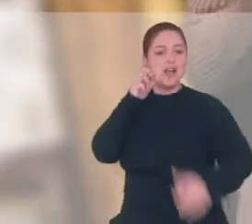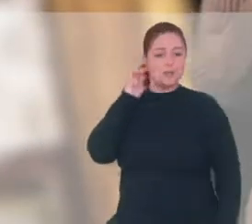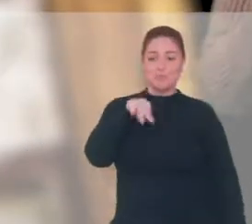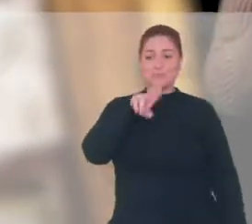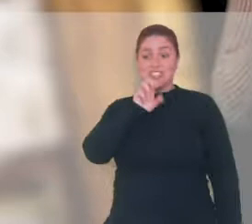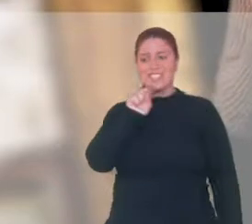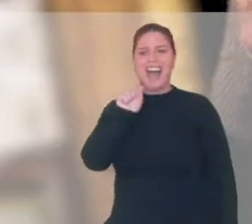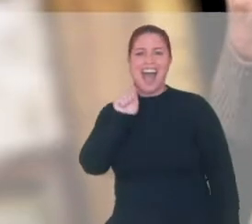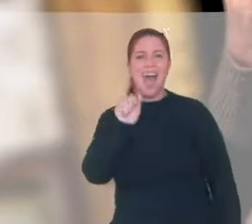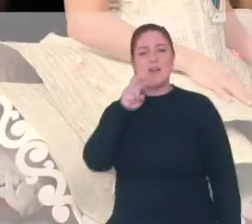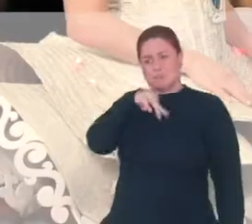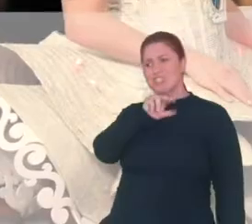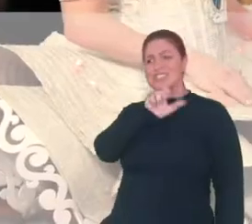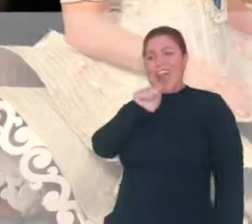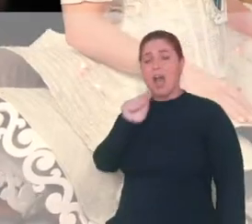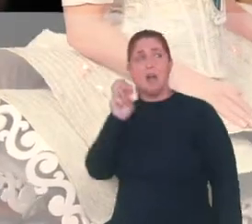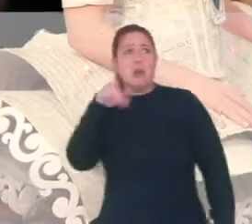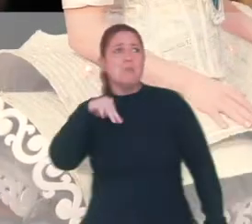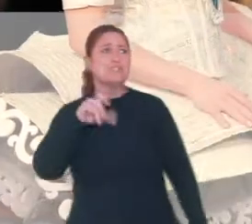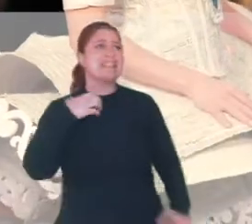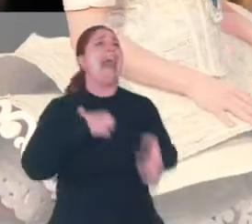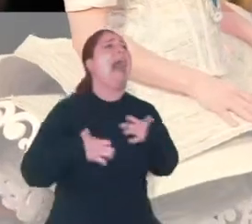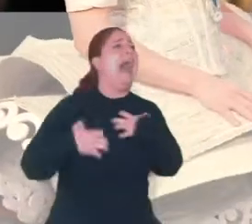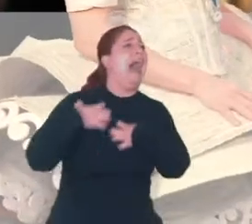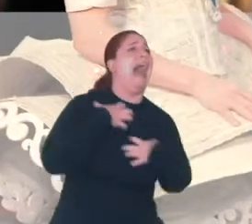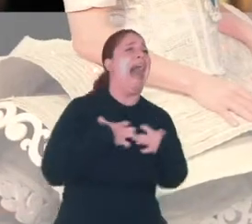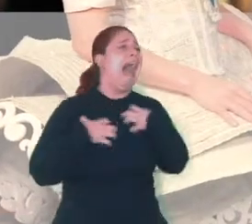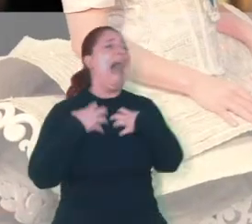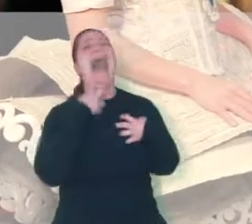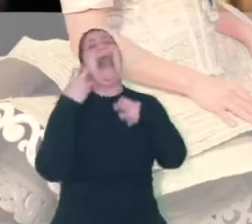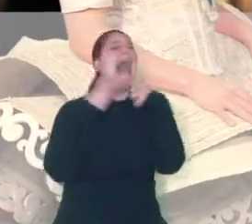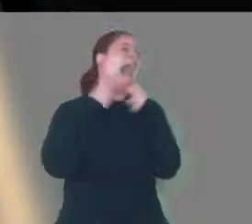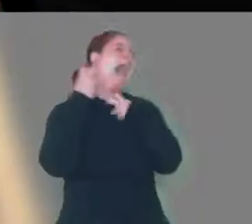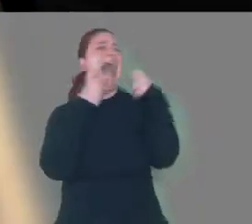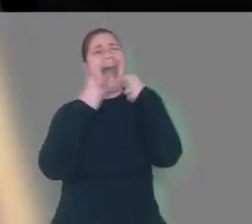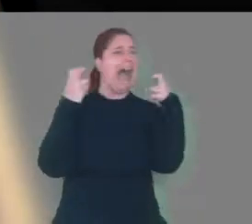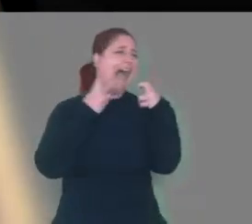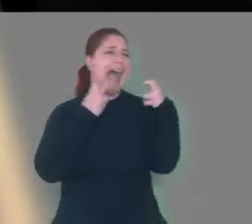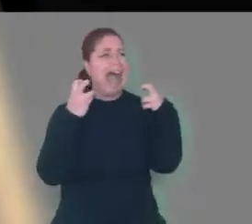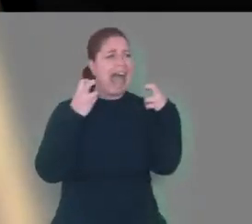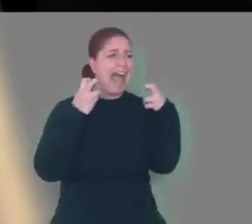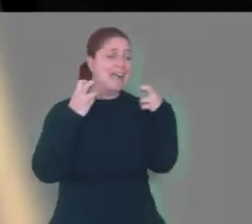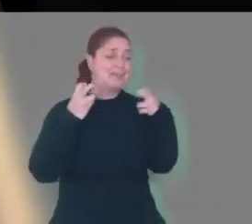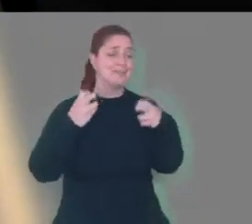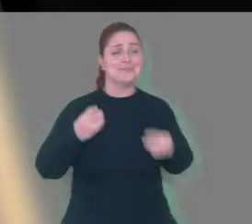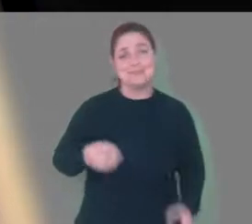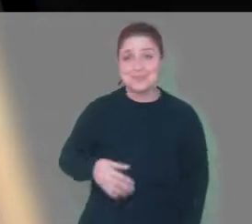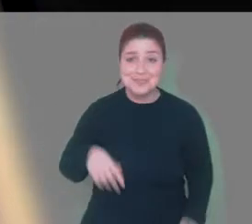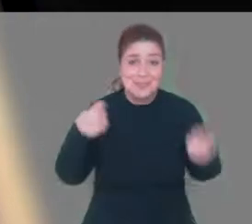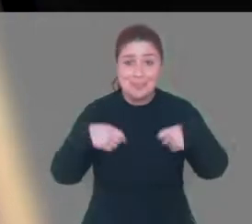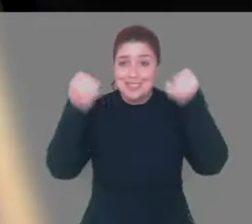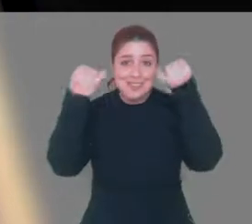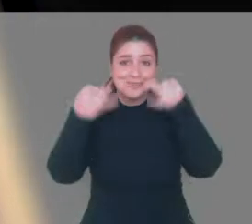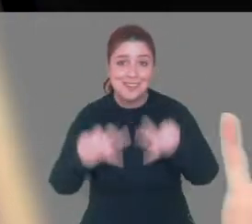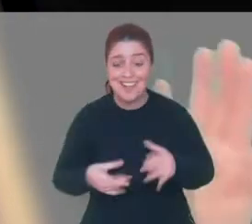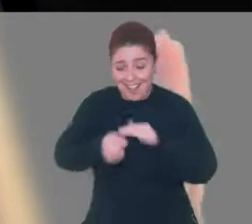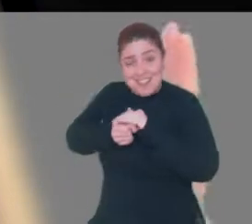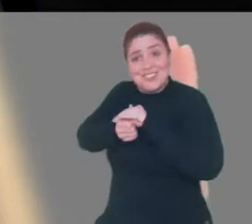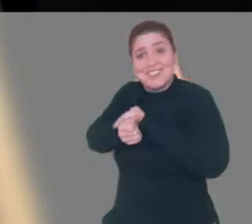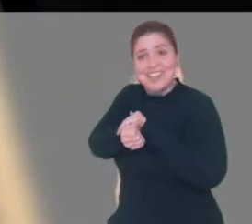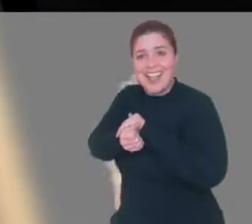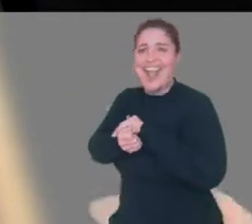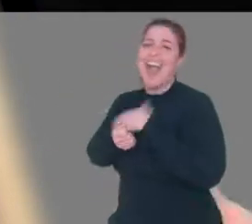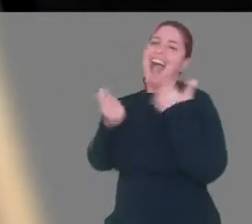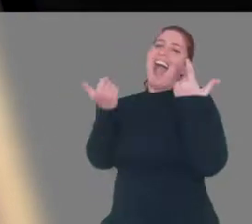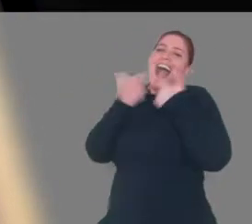mussá, mussá, mussurungá, mussá, mussá, mussá, mussá. Não preciso nem dizer que o jabuti se fartou